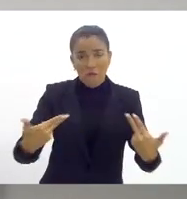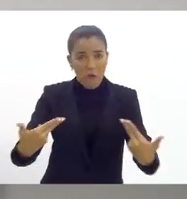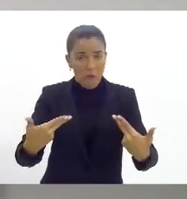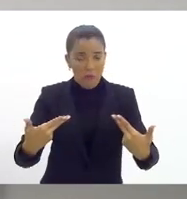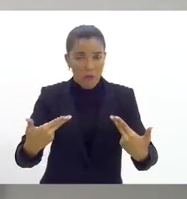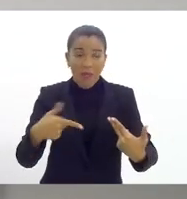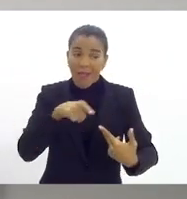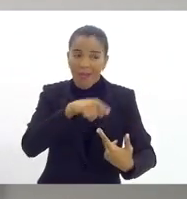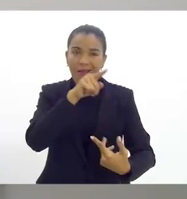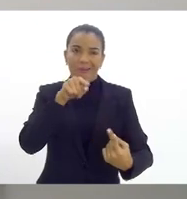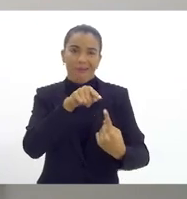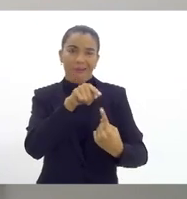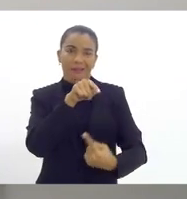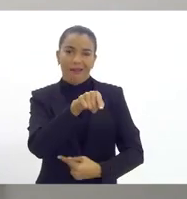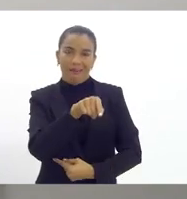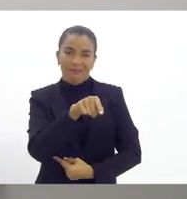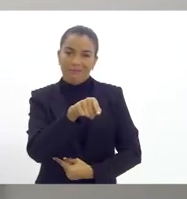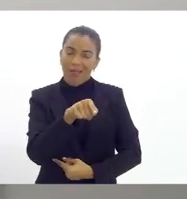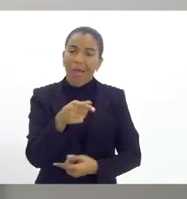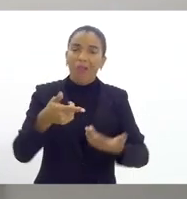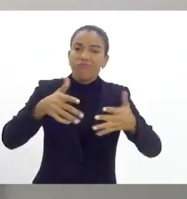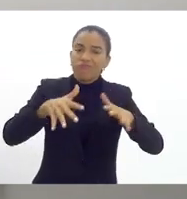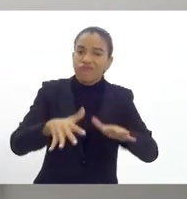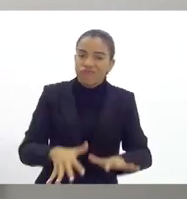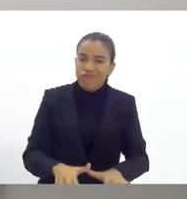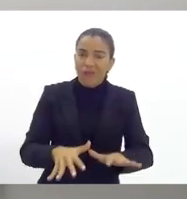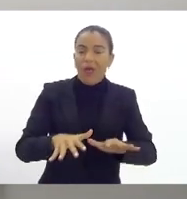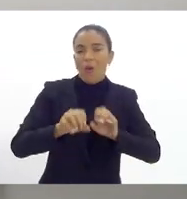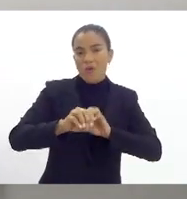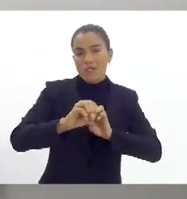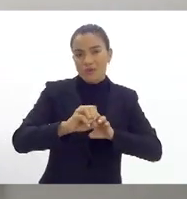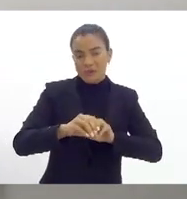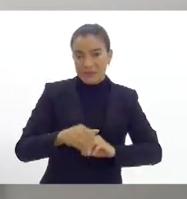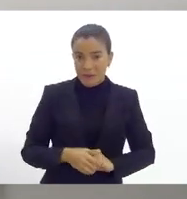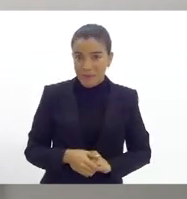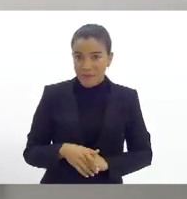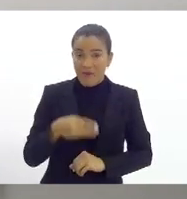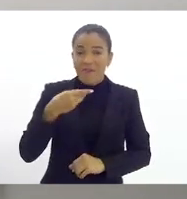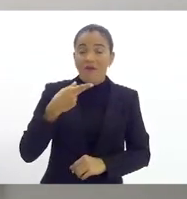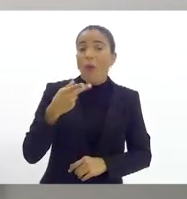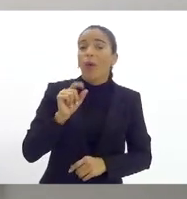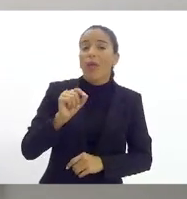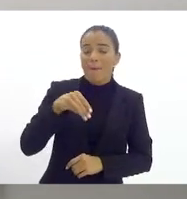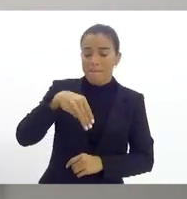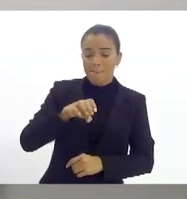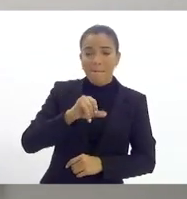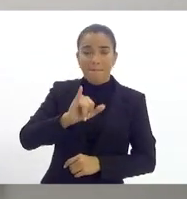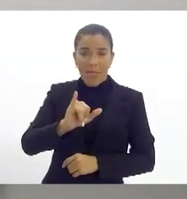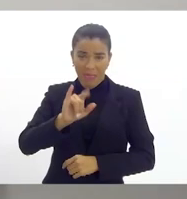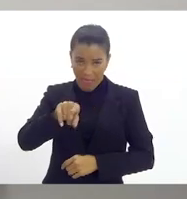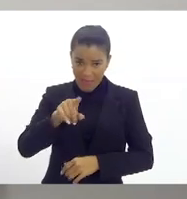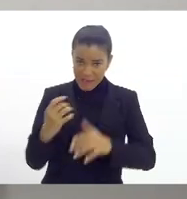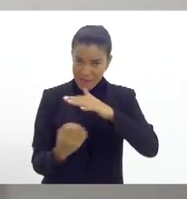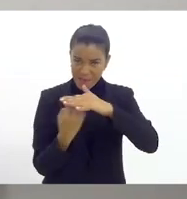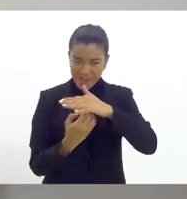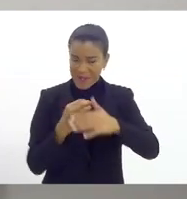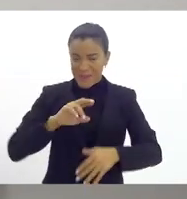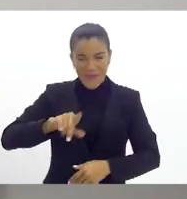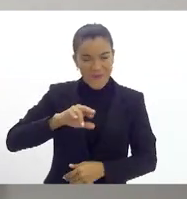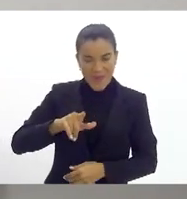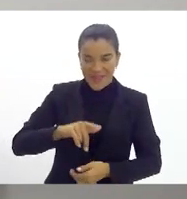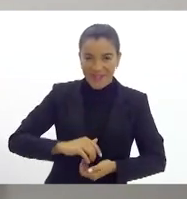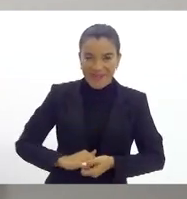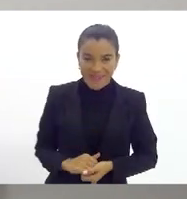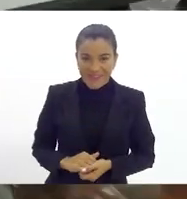eles querem precarizar cada vez mais e todo mundo acha que ser meia ser empresário infelizmente não é Então